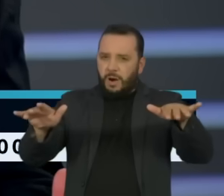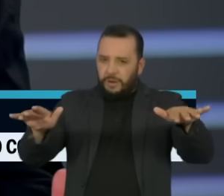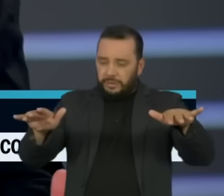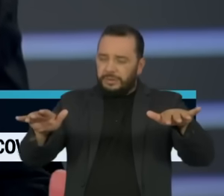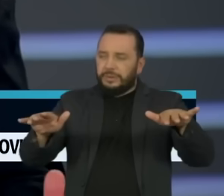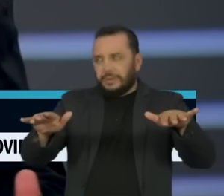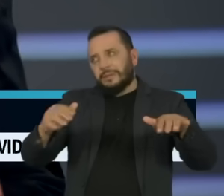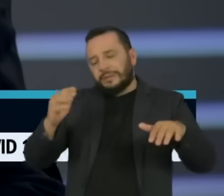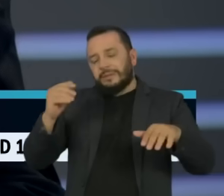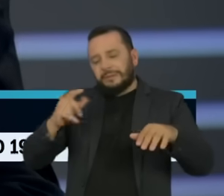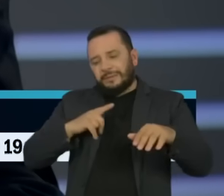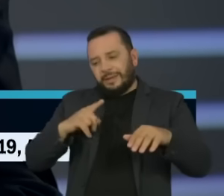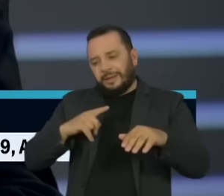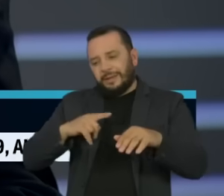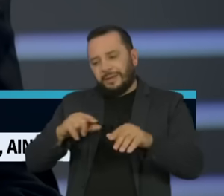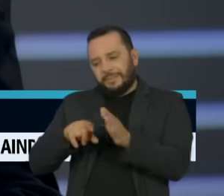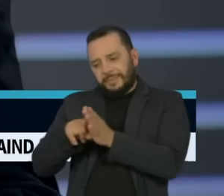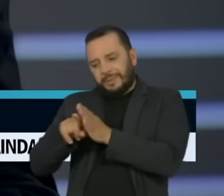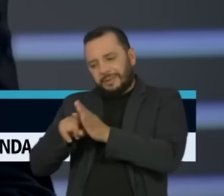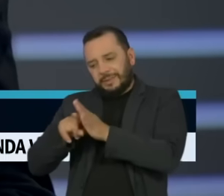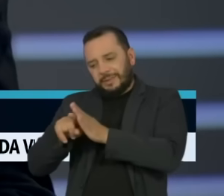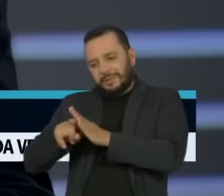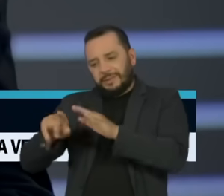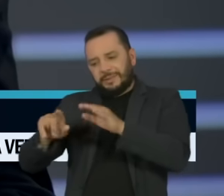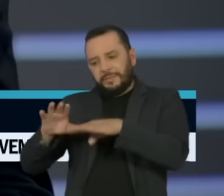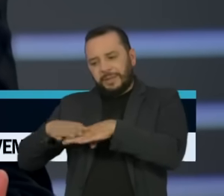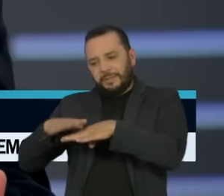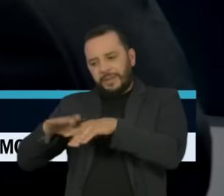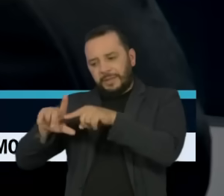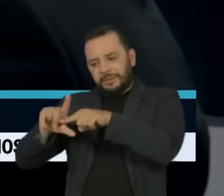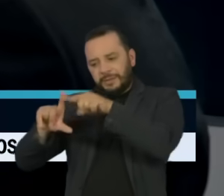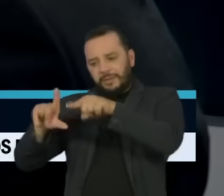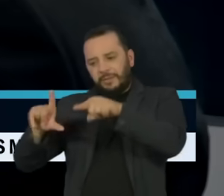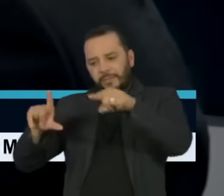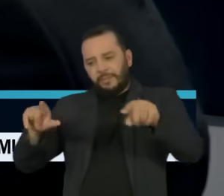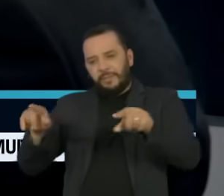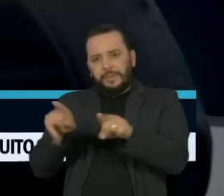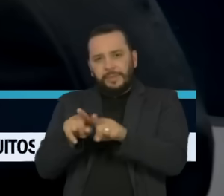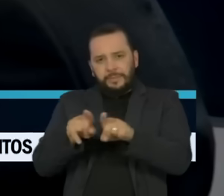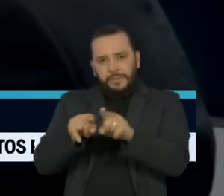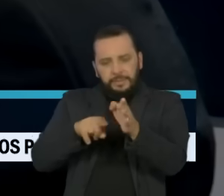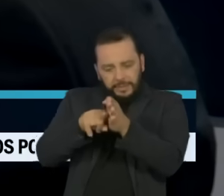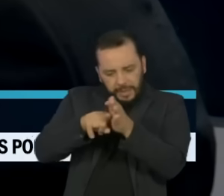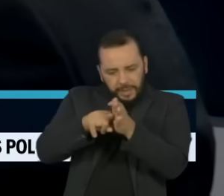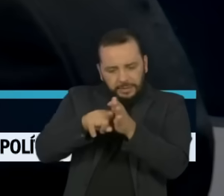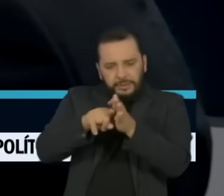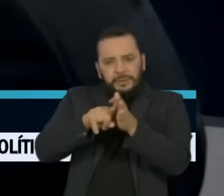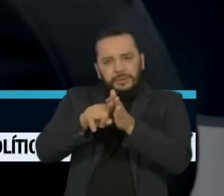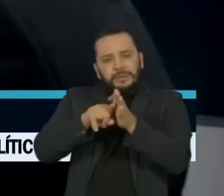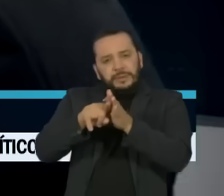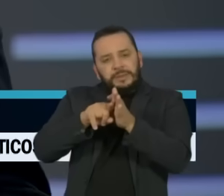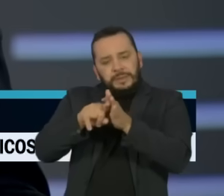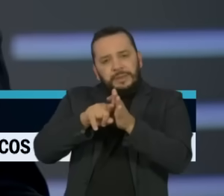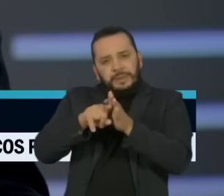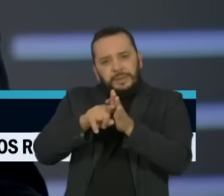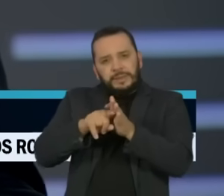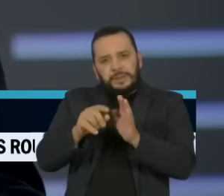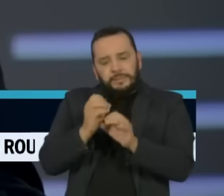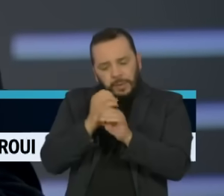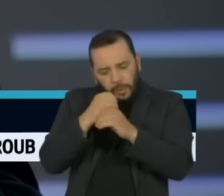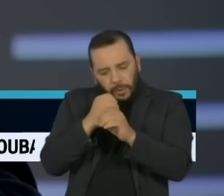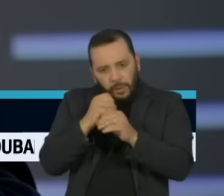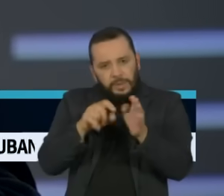matemática, tem um pé no que a gente pode chamar de dados biológicos, fisiopatologia do vírus,